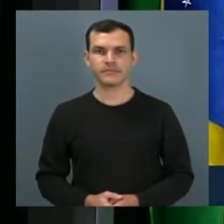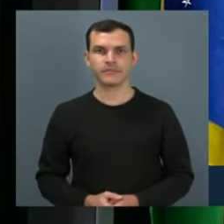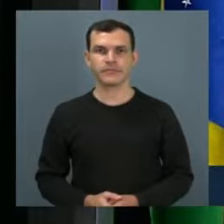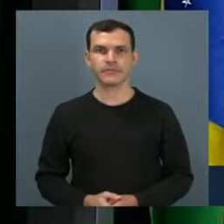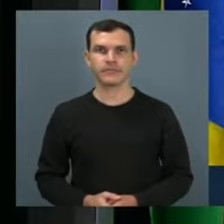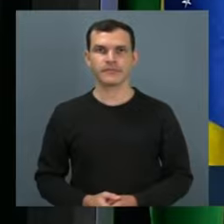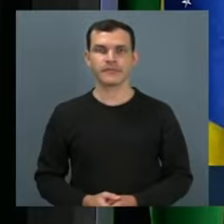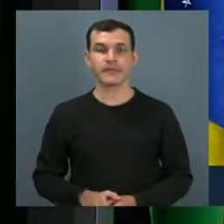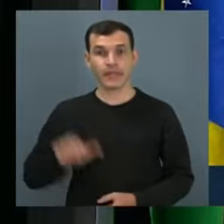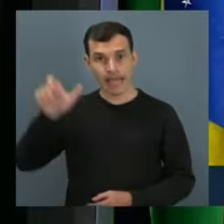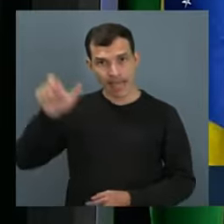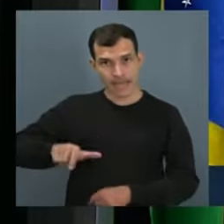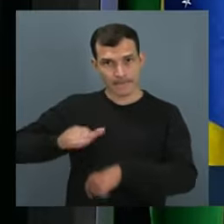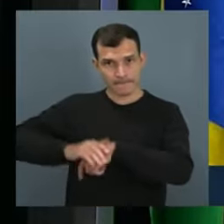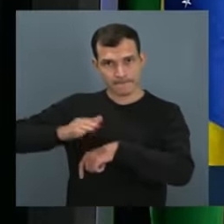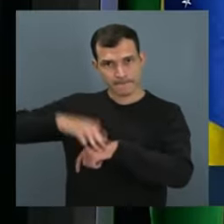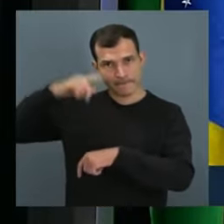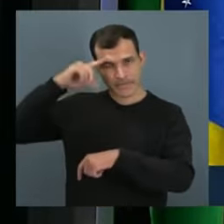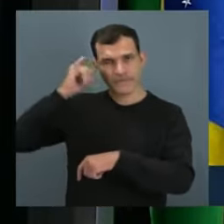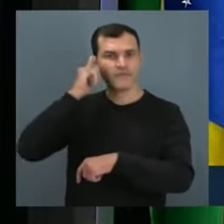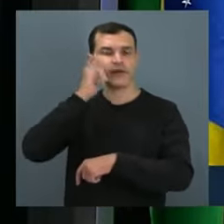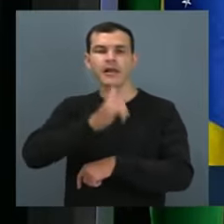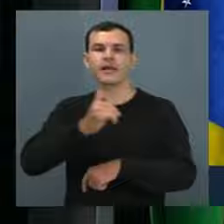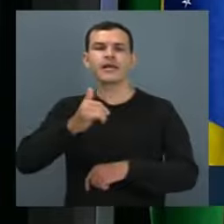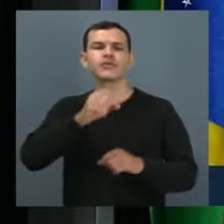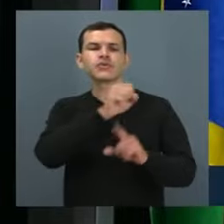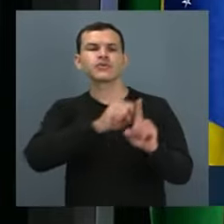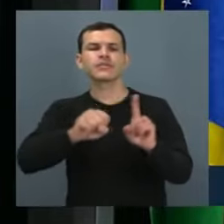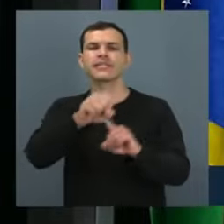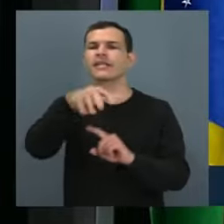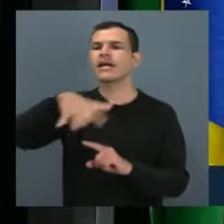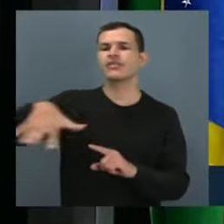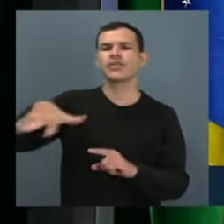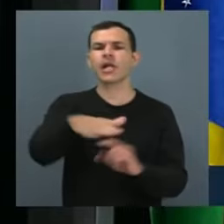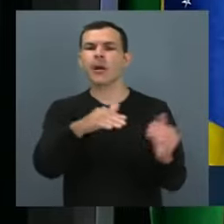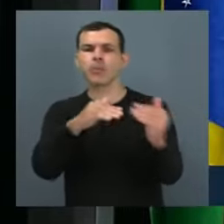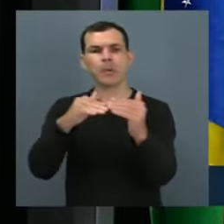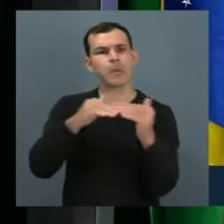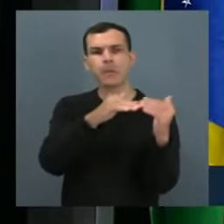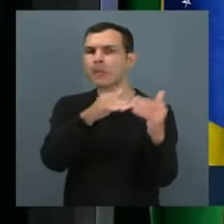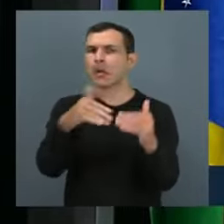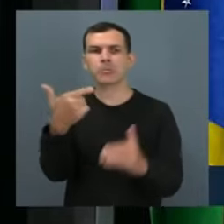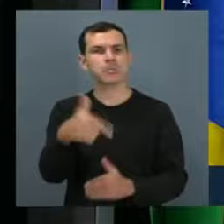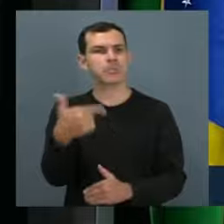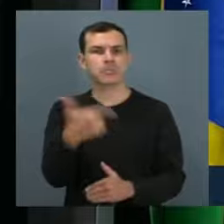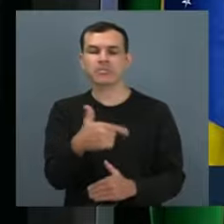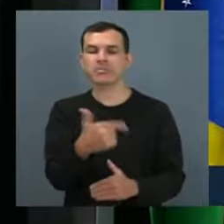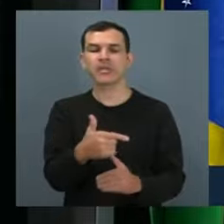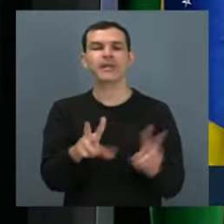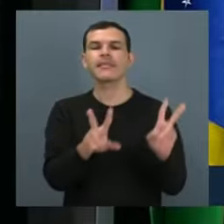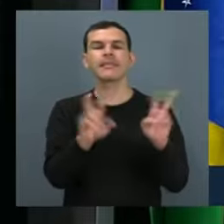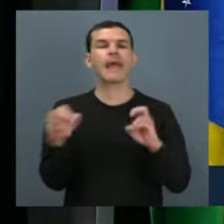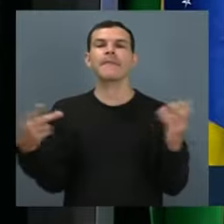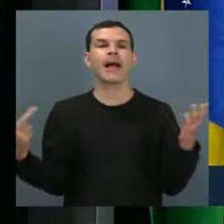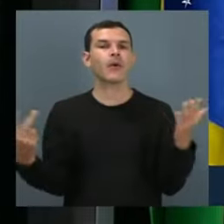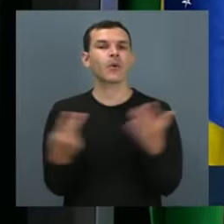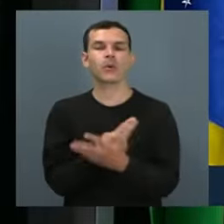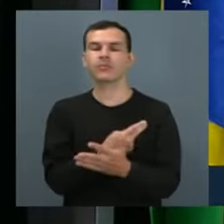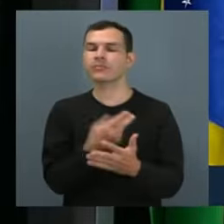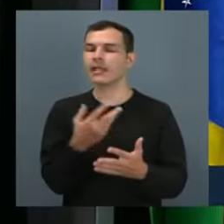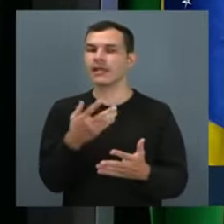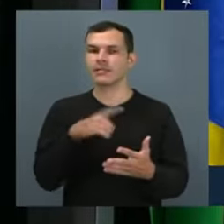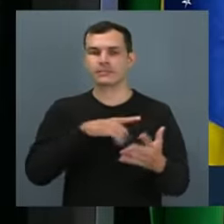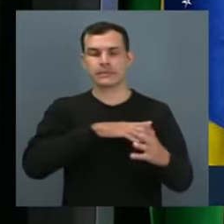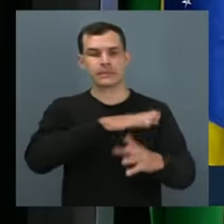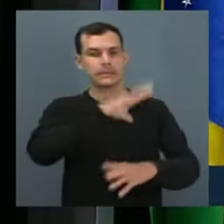mesmo dizia que não existia consenso na sociedade, que isso a polarização ia acentuar.